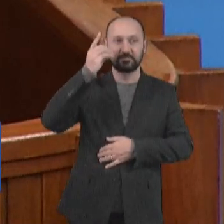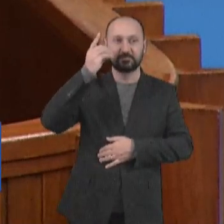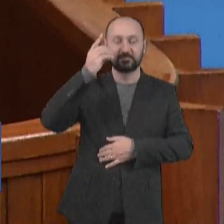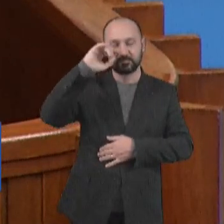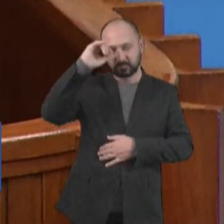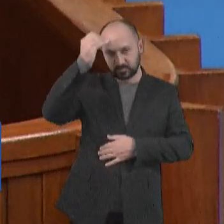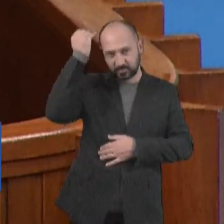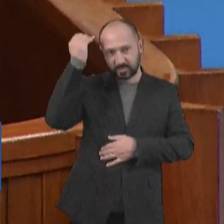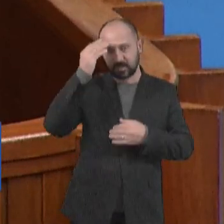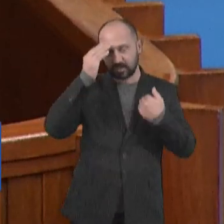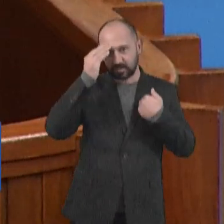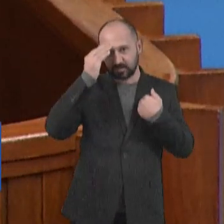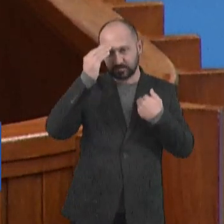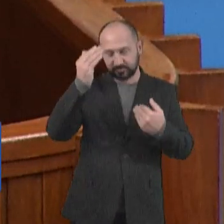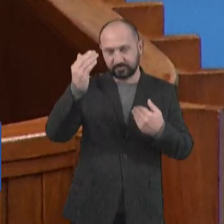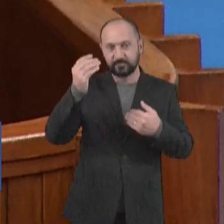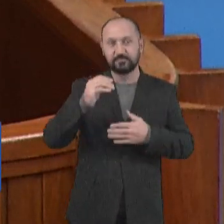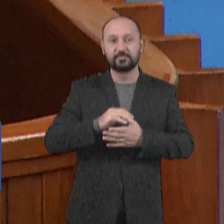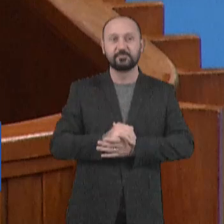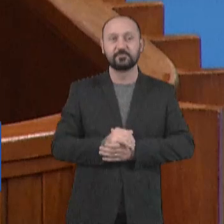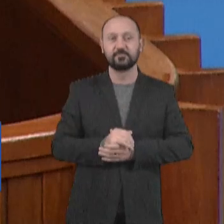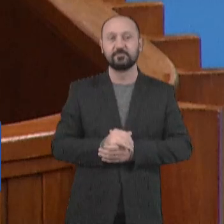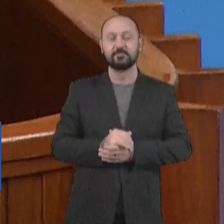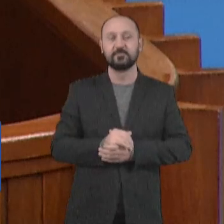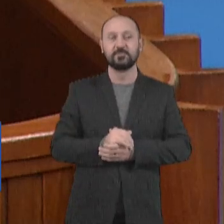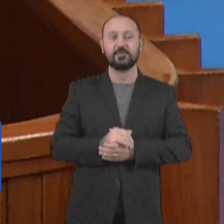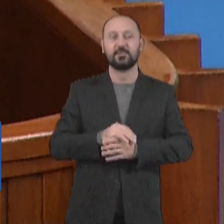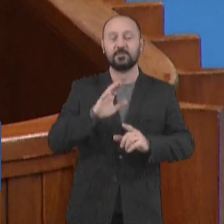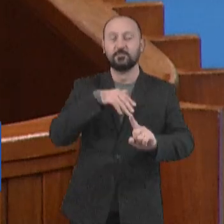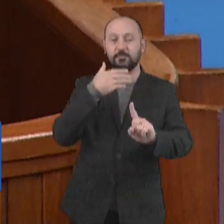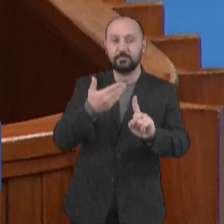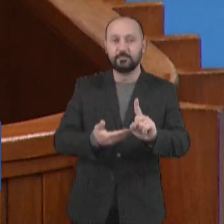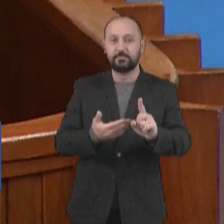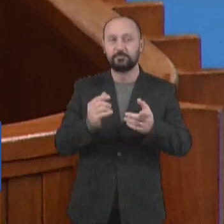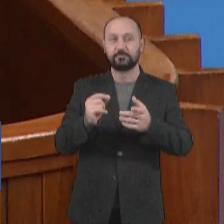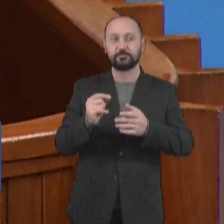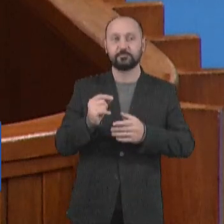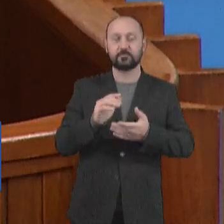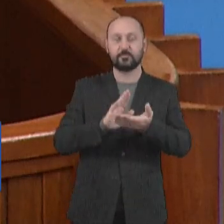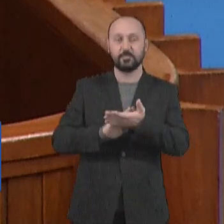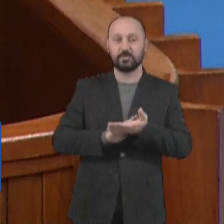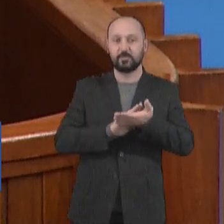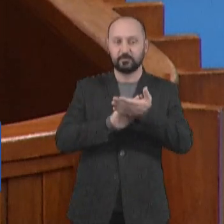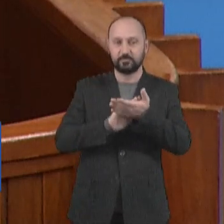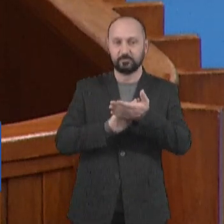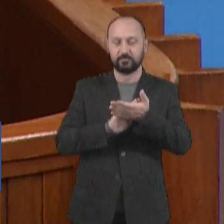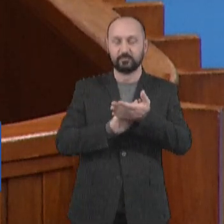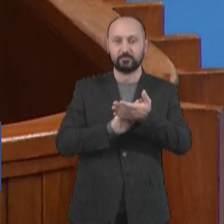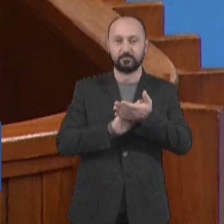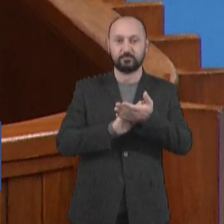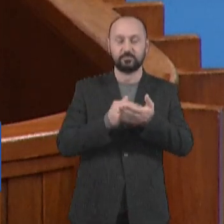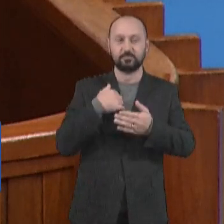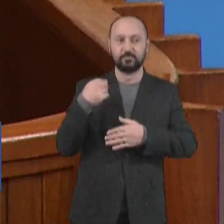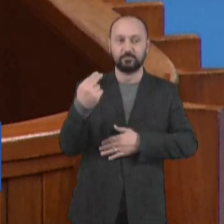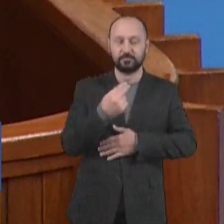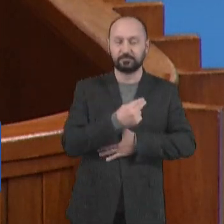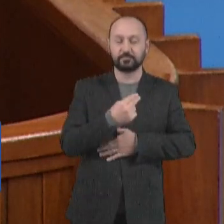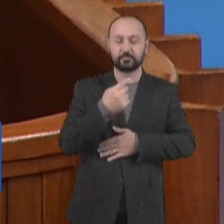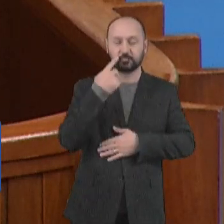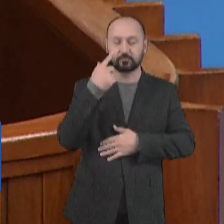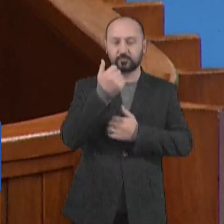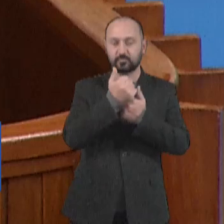Júnior Mock, agradecer muito esta honraria, esta homenagem. Aqui, em nome do